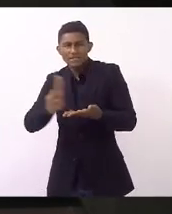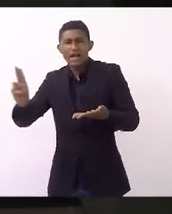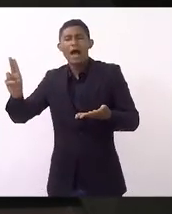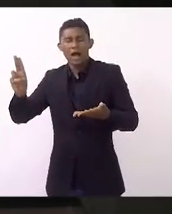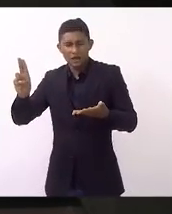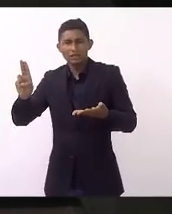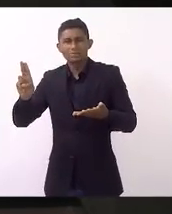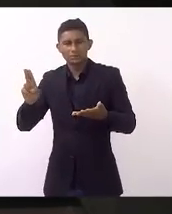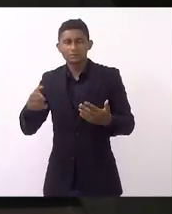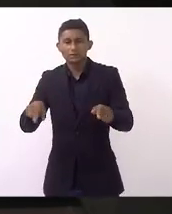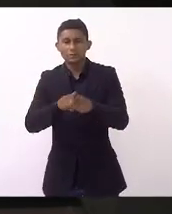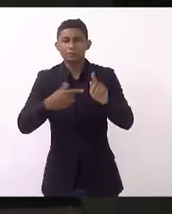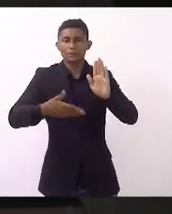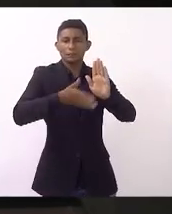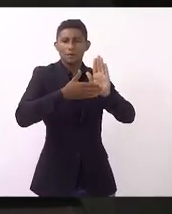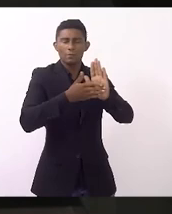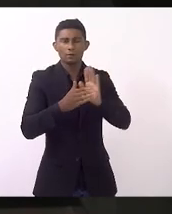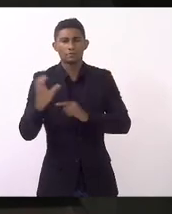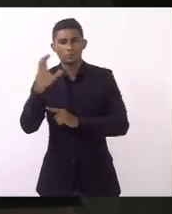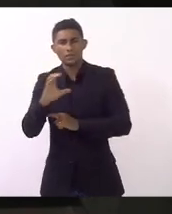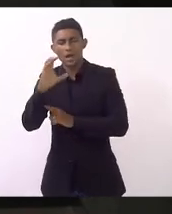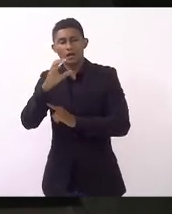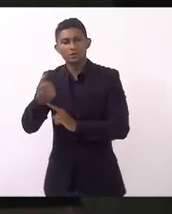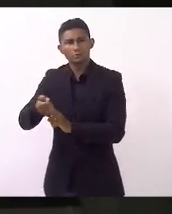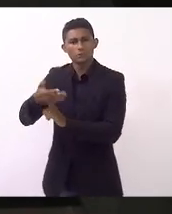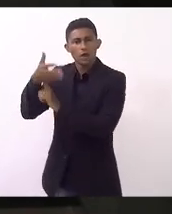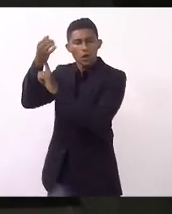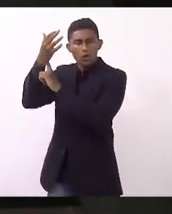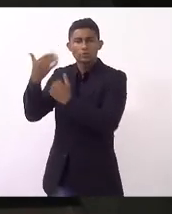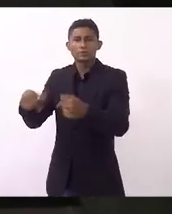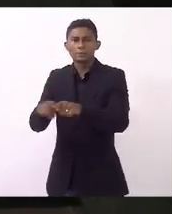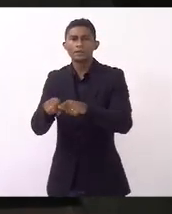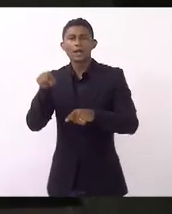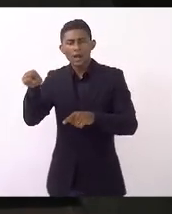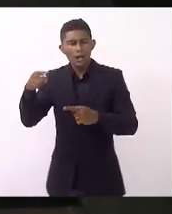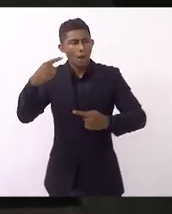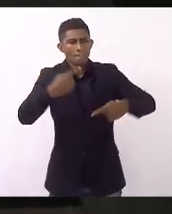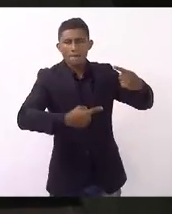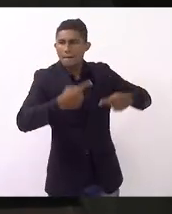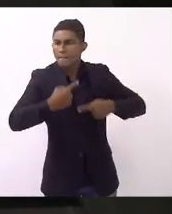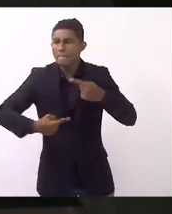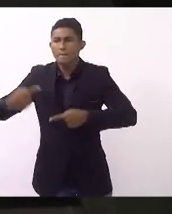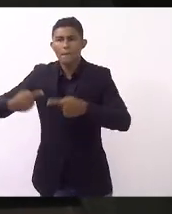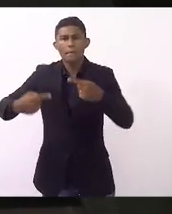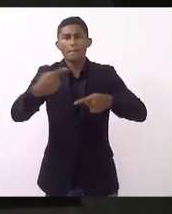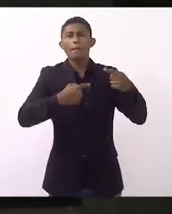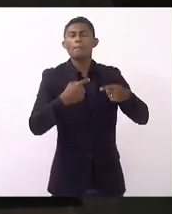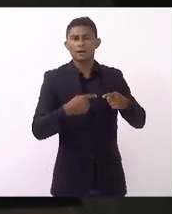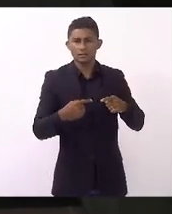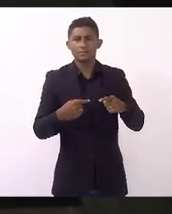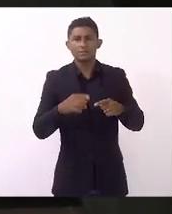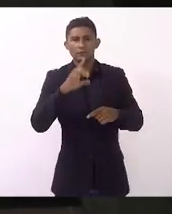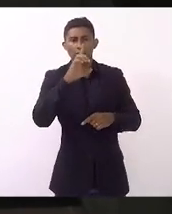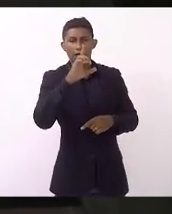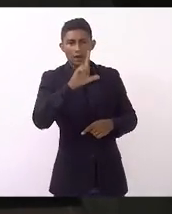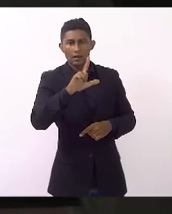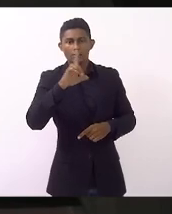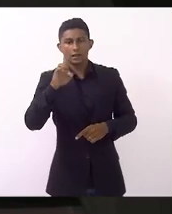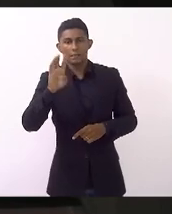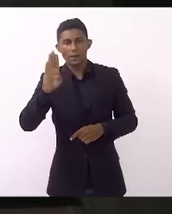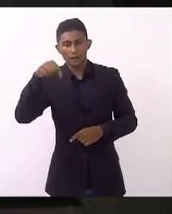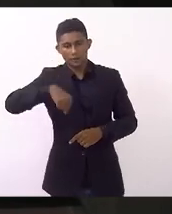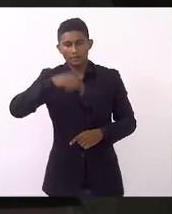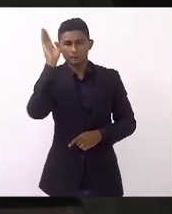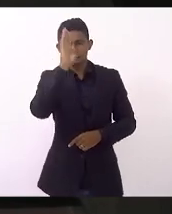que lutou pela pauta da ciência e tecnologia e que foi pioneiro no debate desse último ciclo da LDB que nós temos no